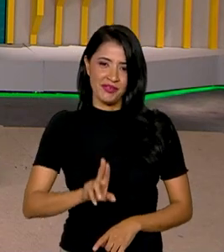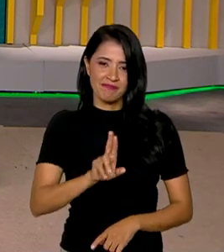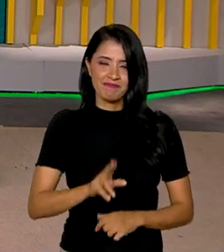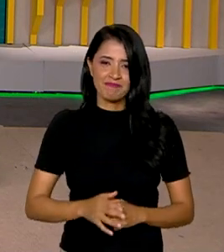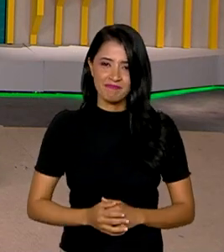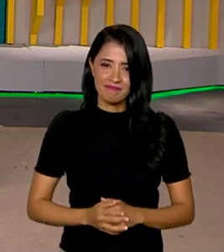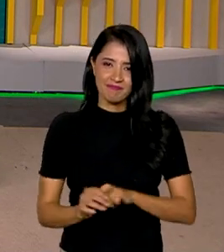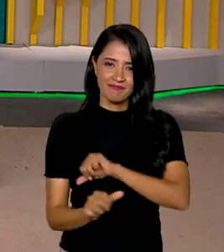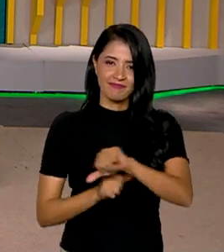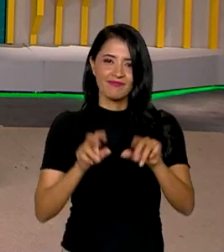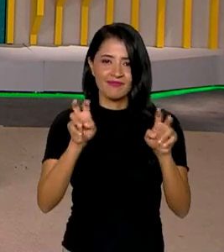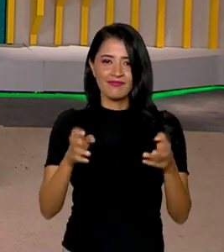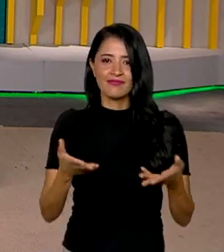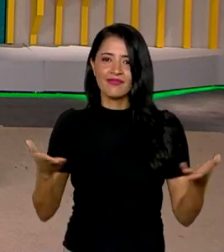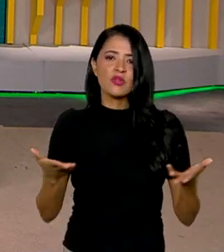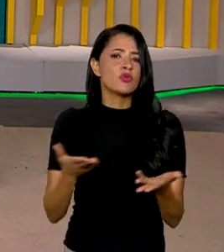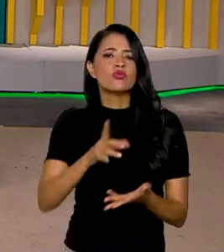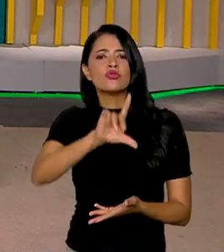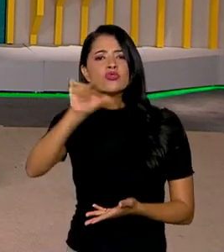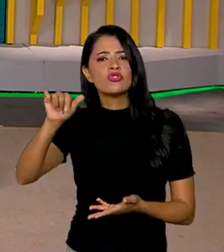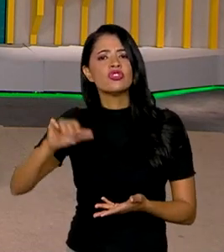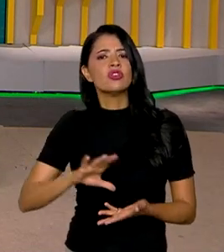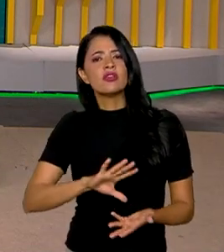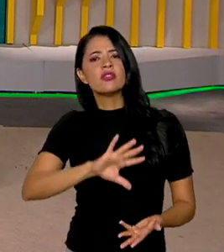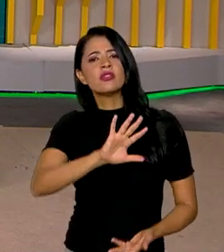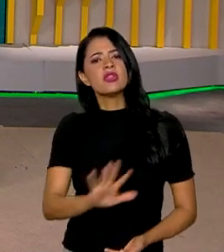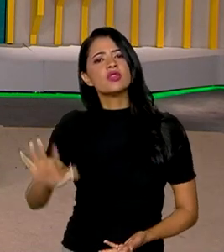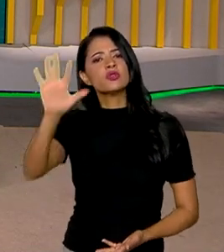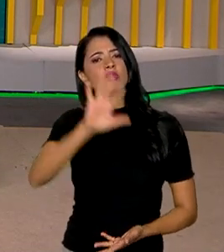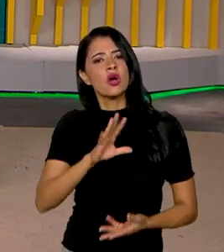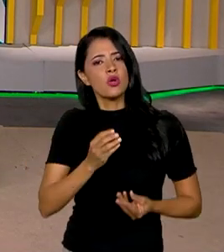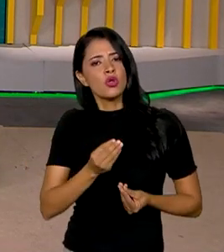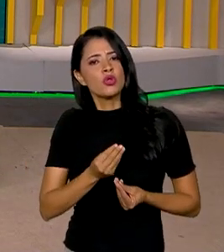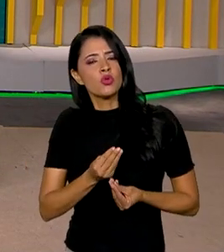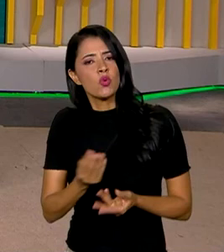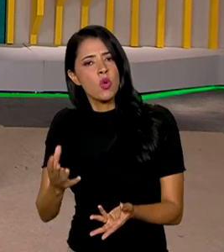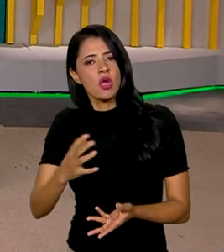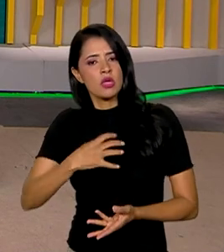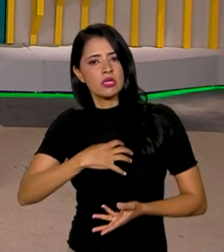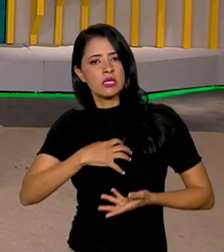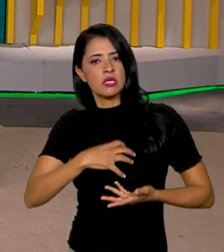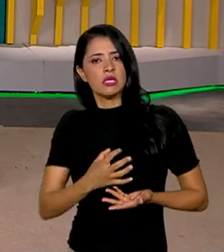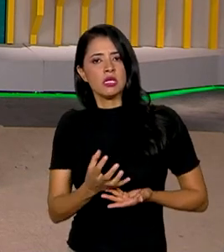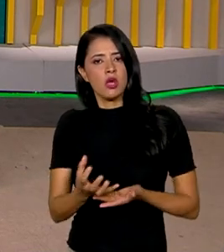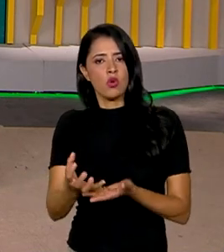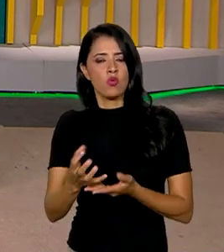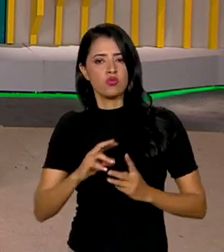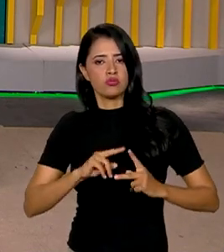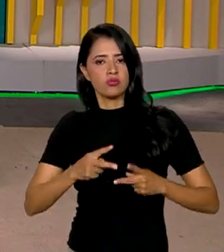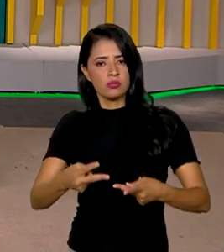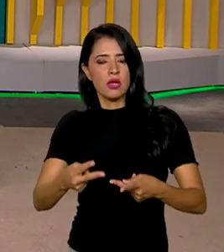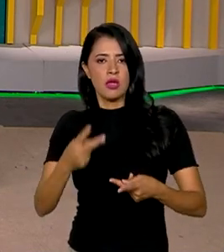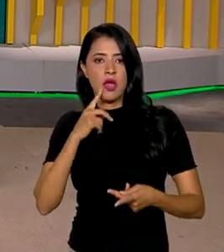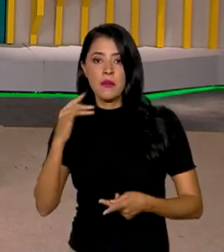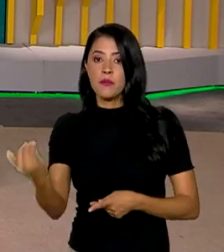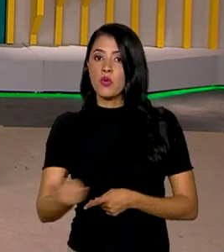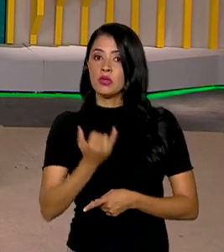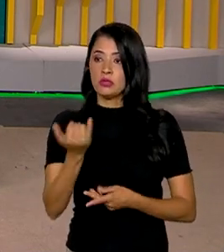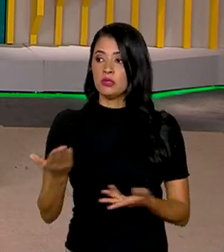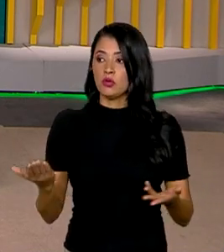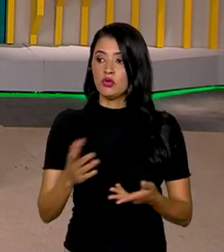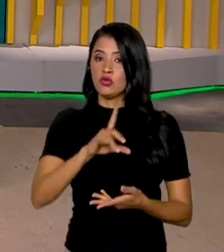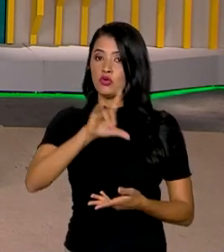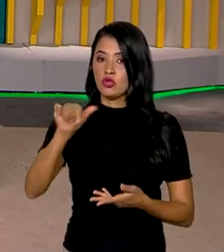e mudando de assunto agora hoje é o dia nacional da doação de órgãos e para se ter uma ideia da importância dessa data só neste ano